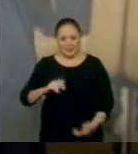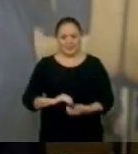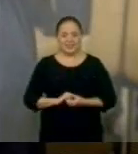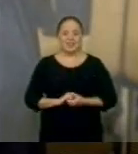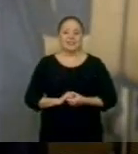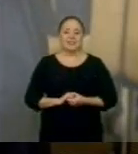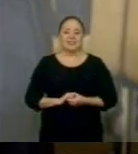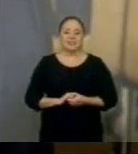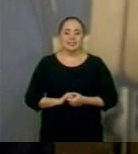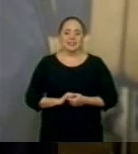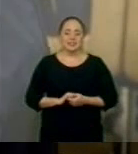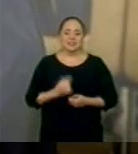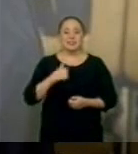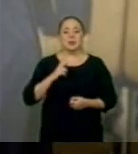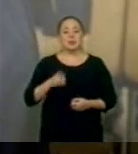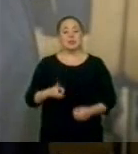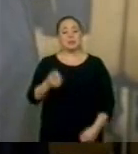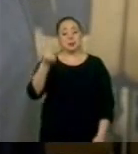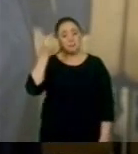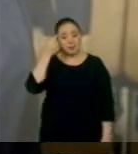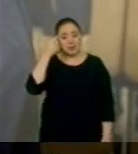Sempre pensei que aquela